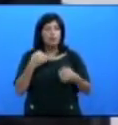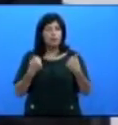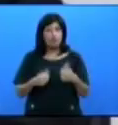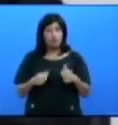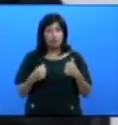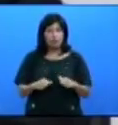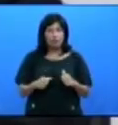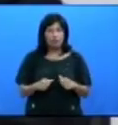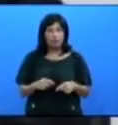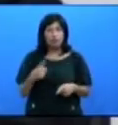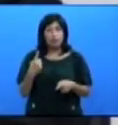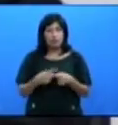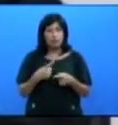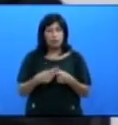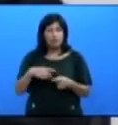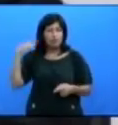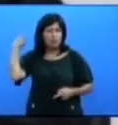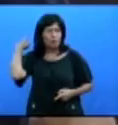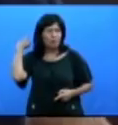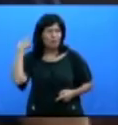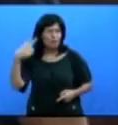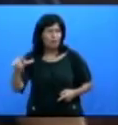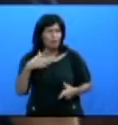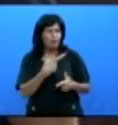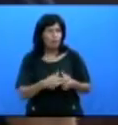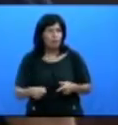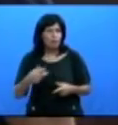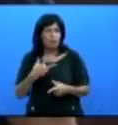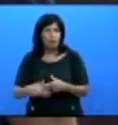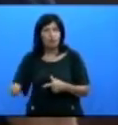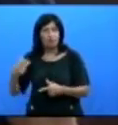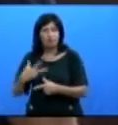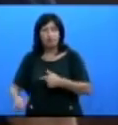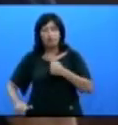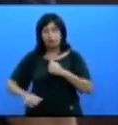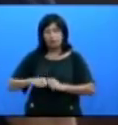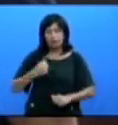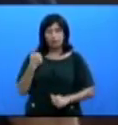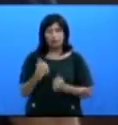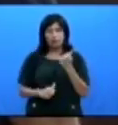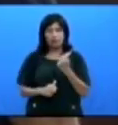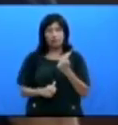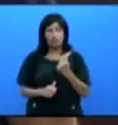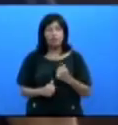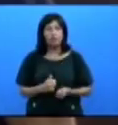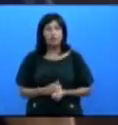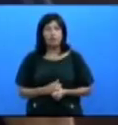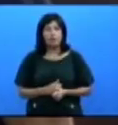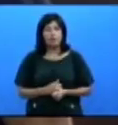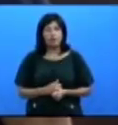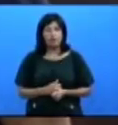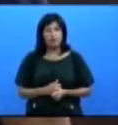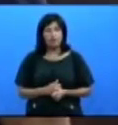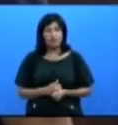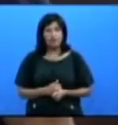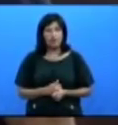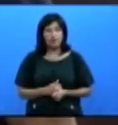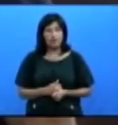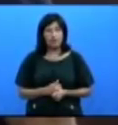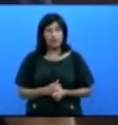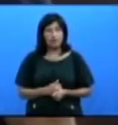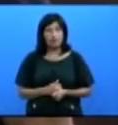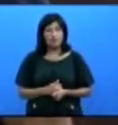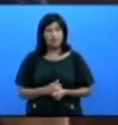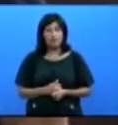pela conquista deste campeonato, pela medalha, né, pela medalha que você consagrou, e,